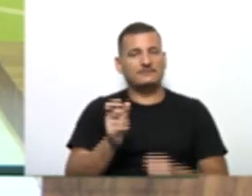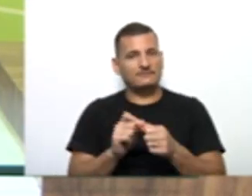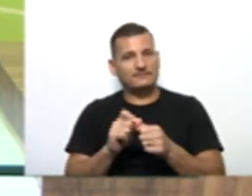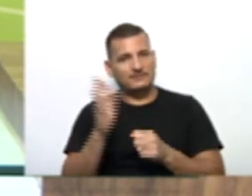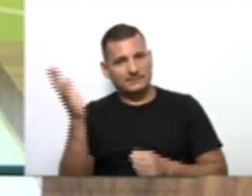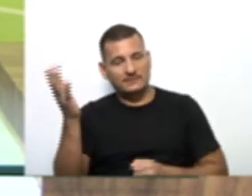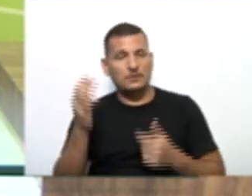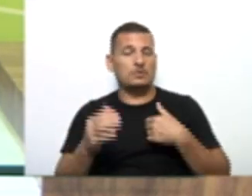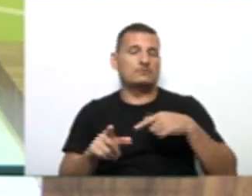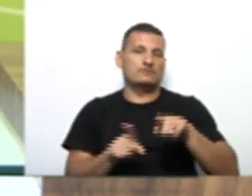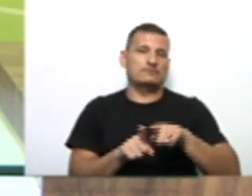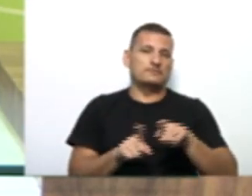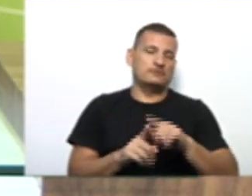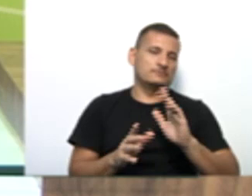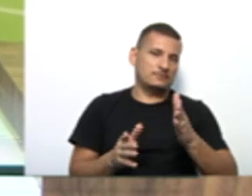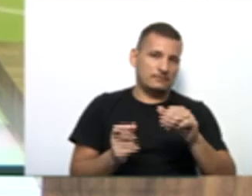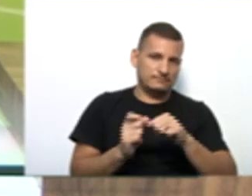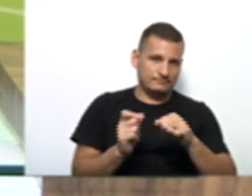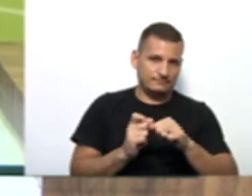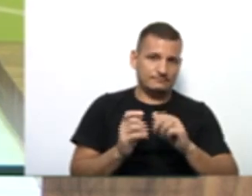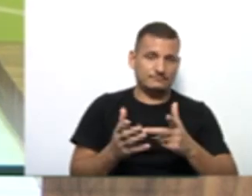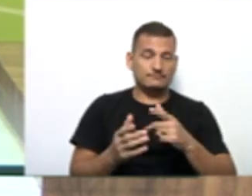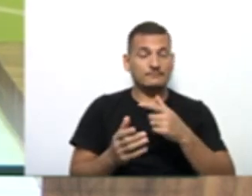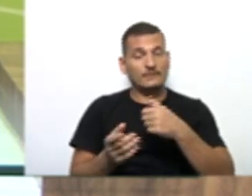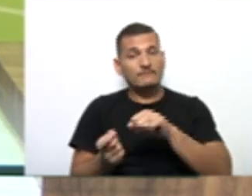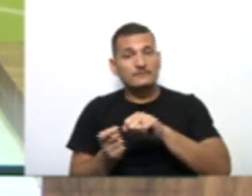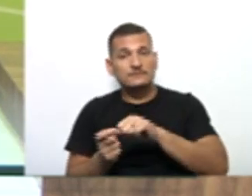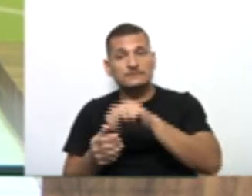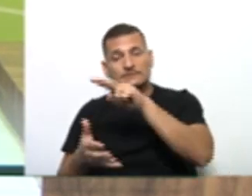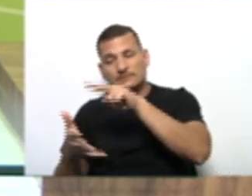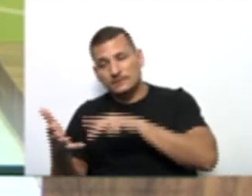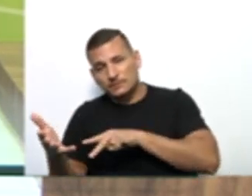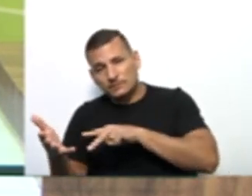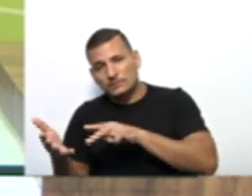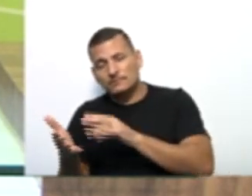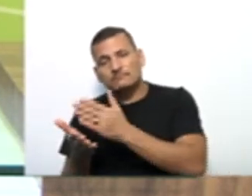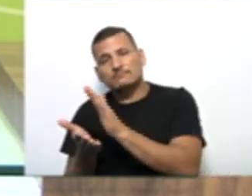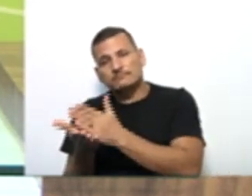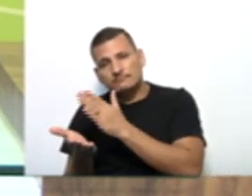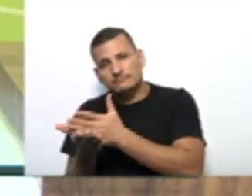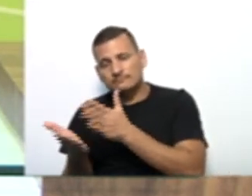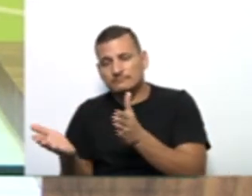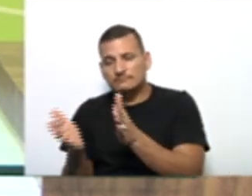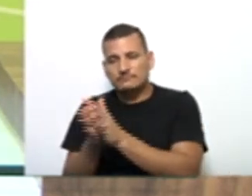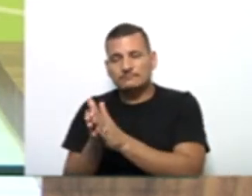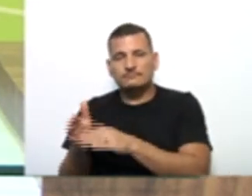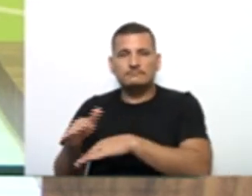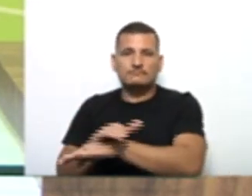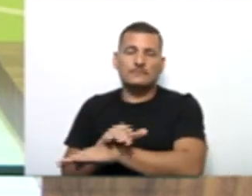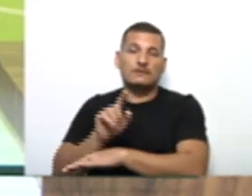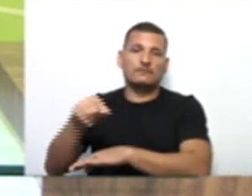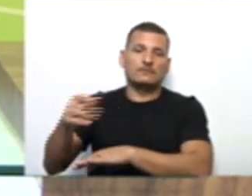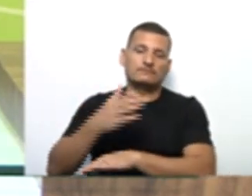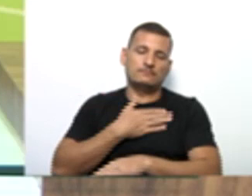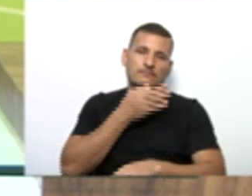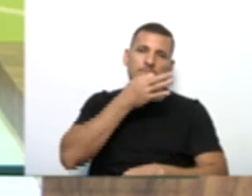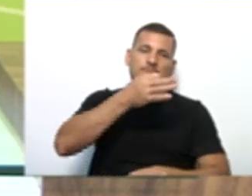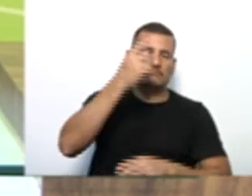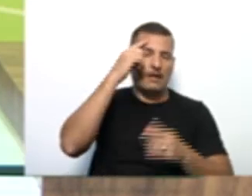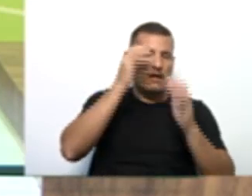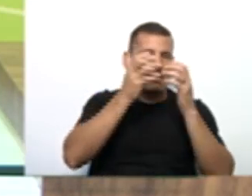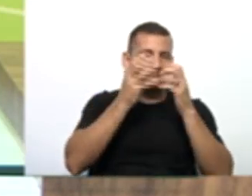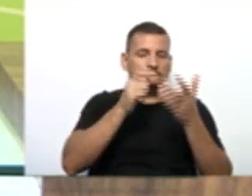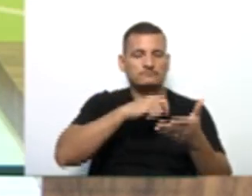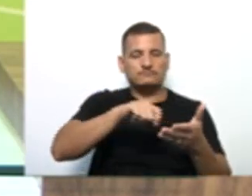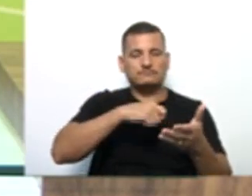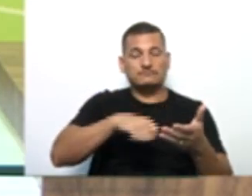estamos fazendo as nossas atividades. Fazemos a nossa leitura, fechamos o livro, e aí vamos falar com as nossas palavras aquilo que nós lemos.